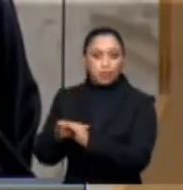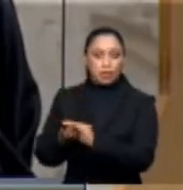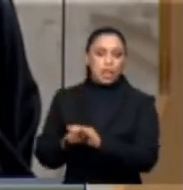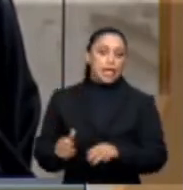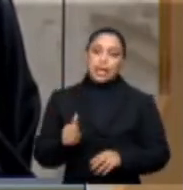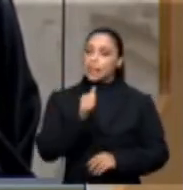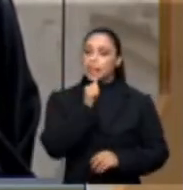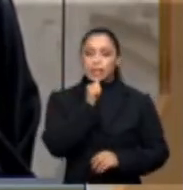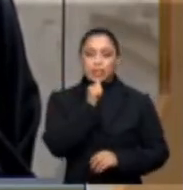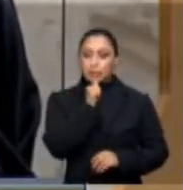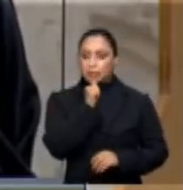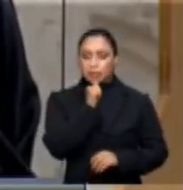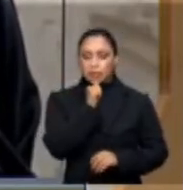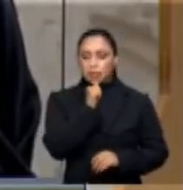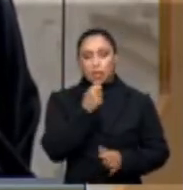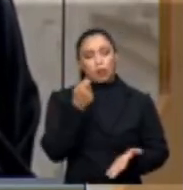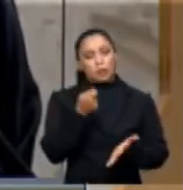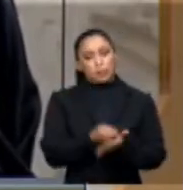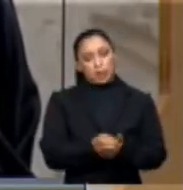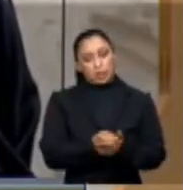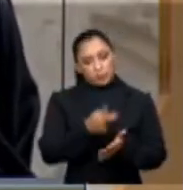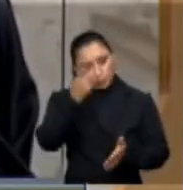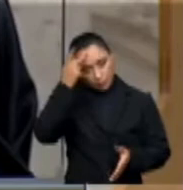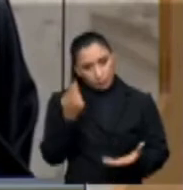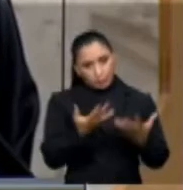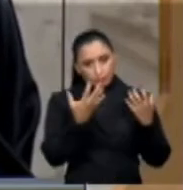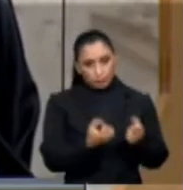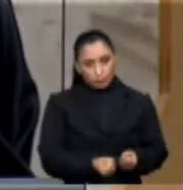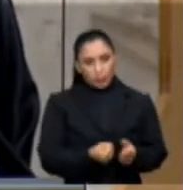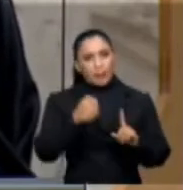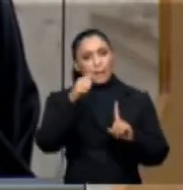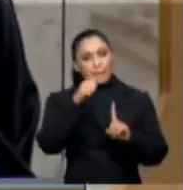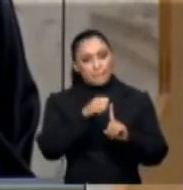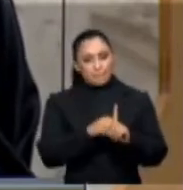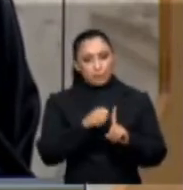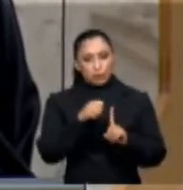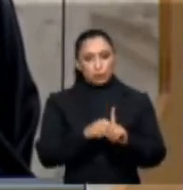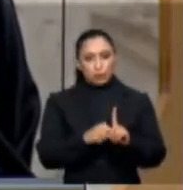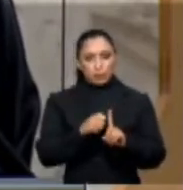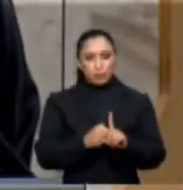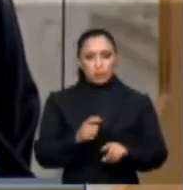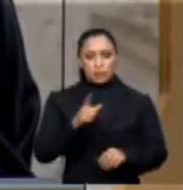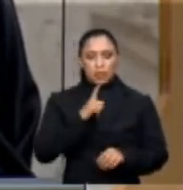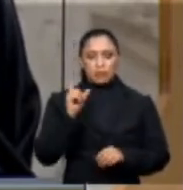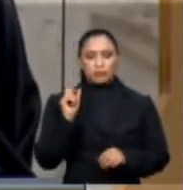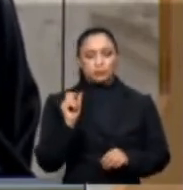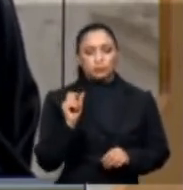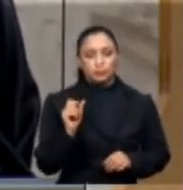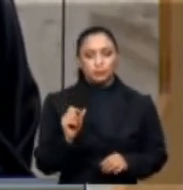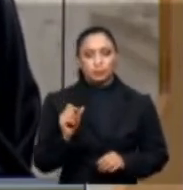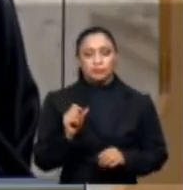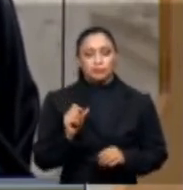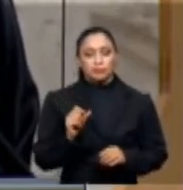não levantados pelo credor, a ser operacionalizado mensalmente pela instituição financeira depositária,